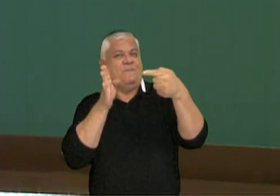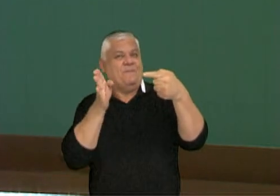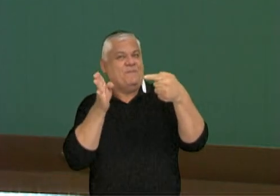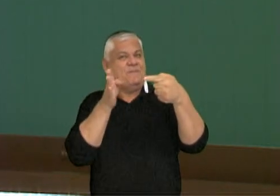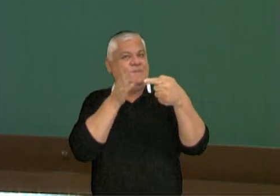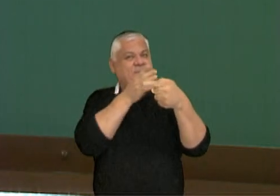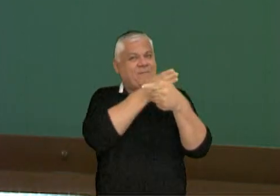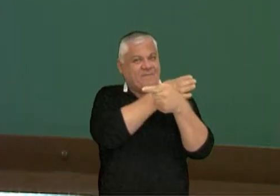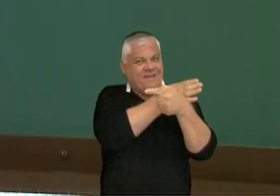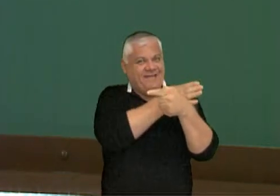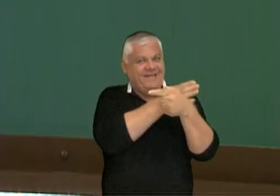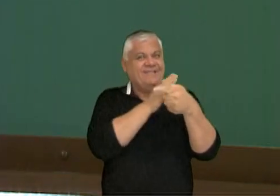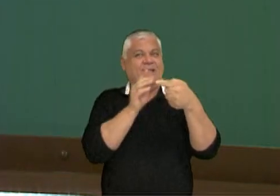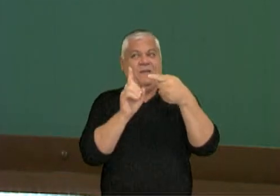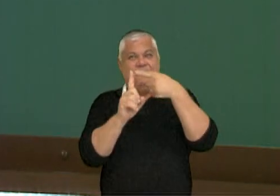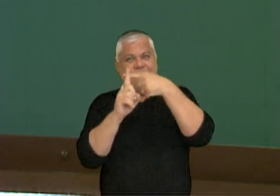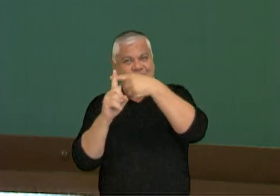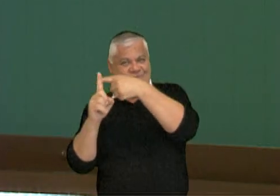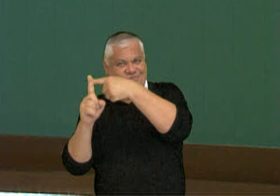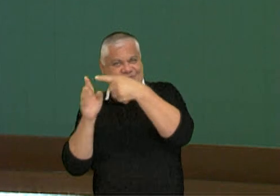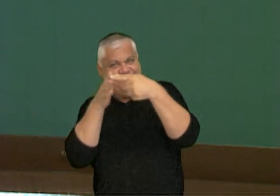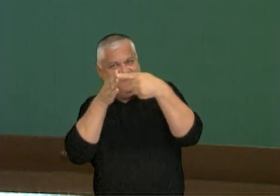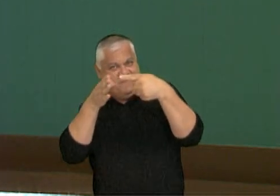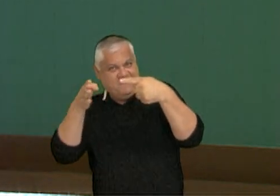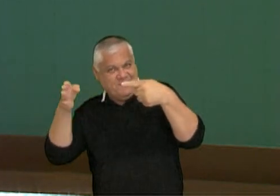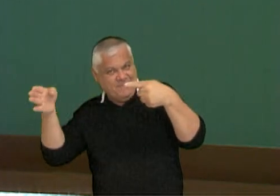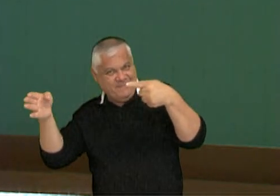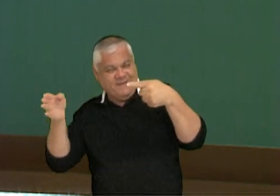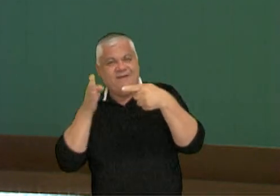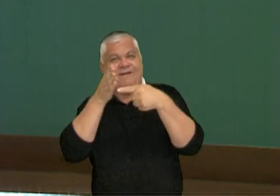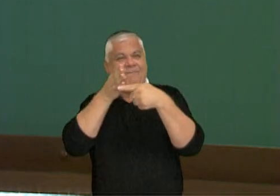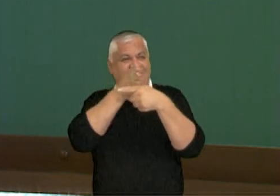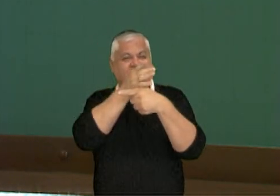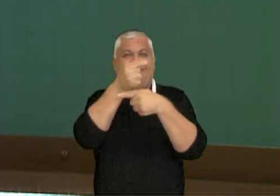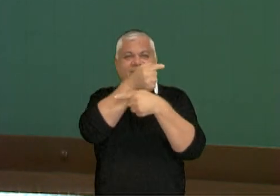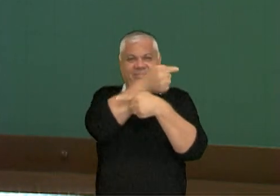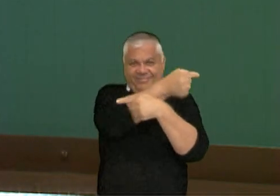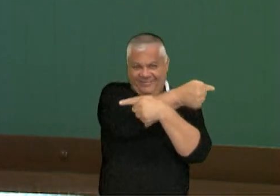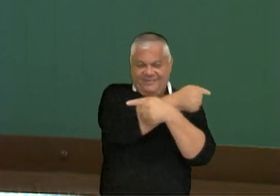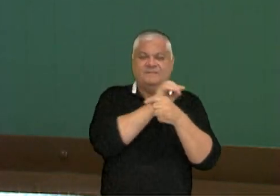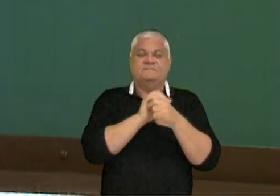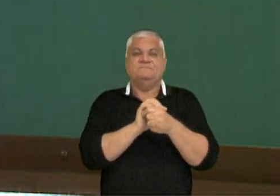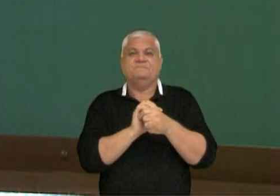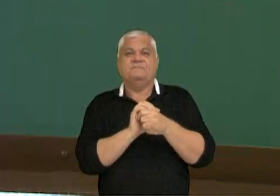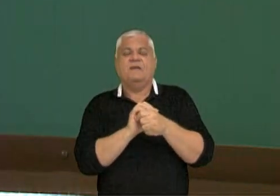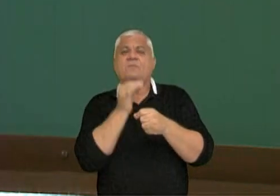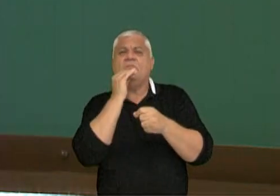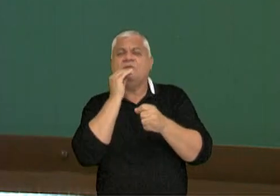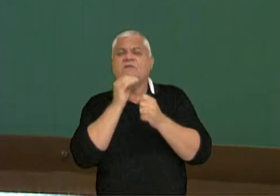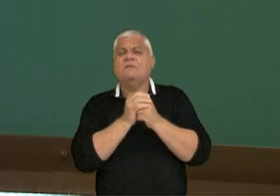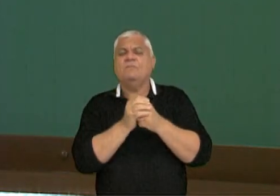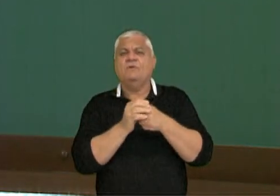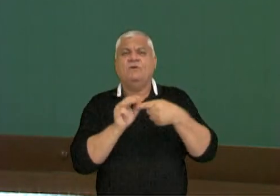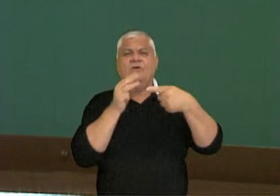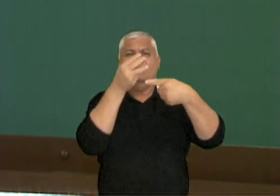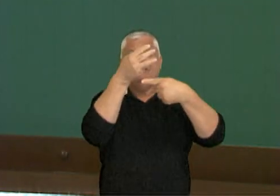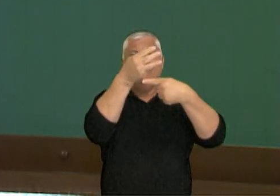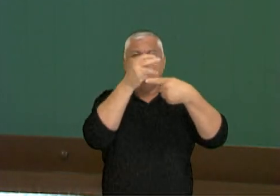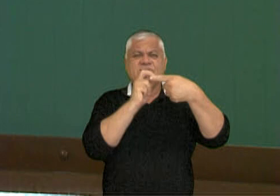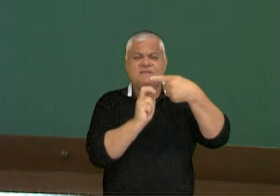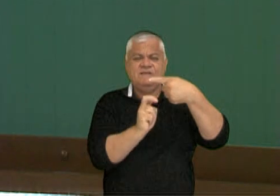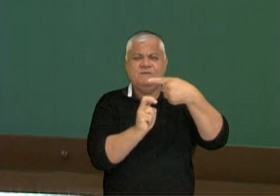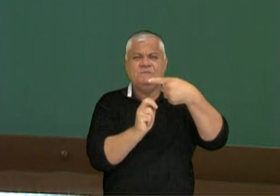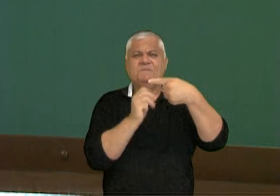Número negativo é a esquerda do zero. Então, opa, 3/5. Então, você vai fazer lá no